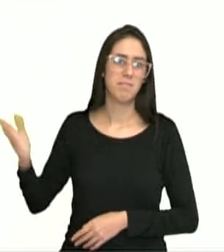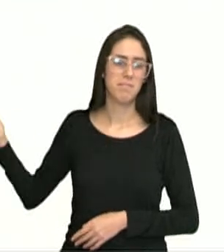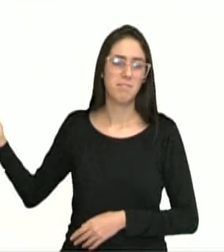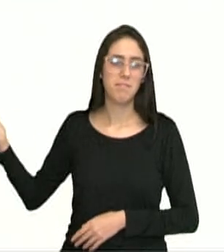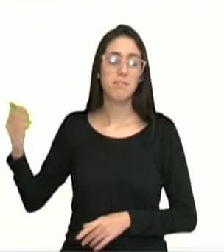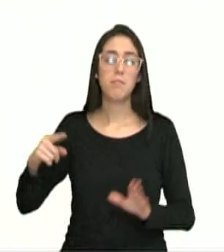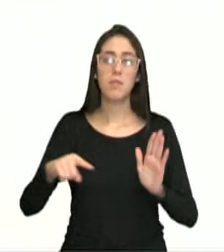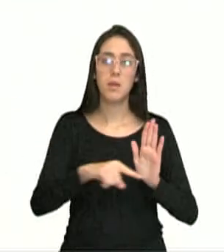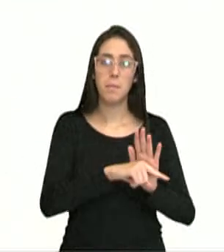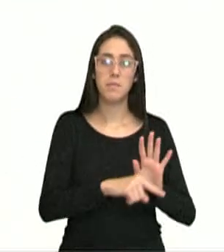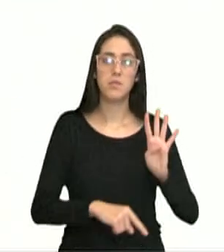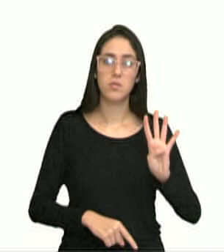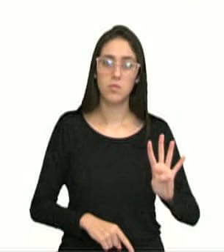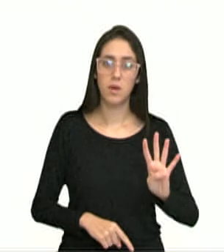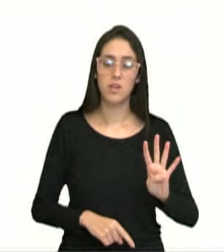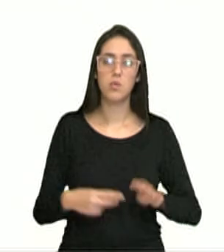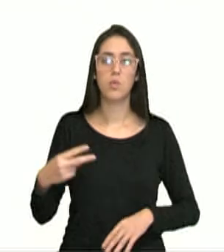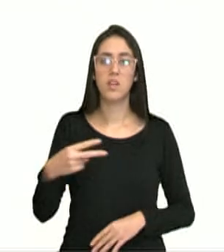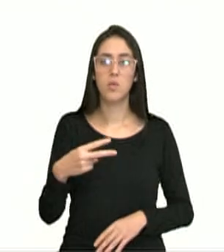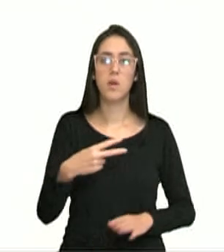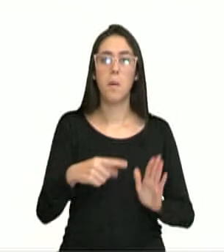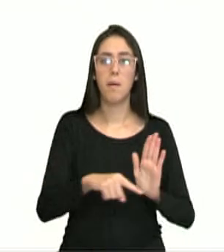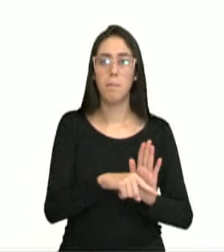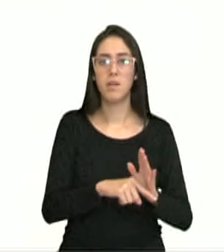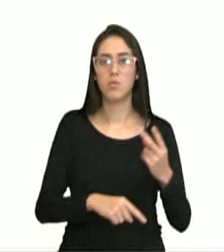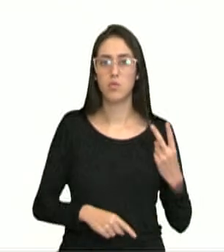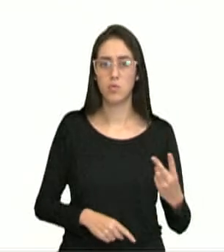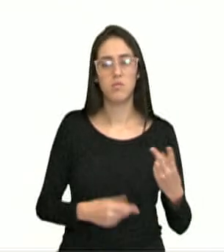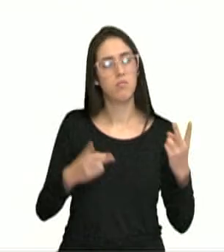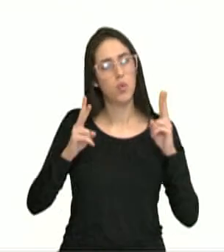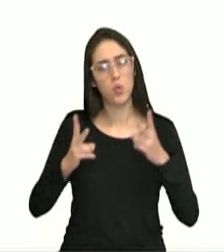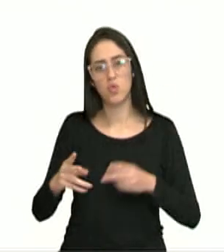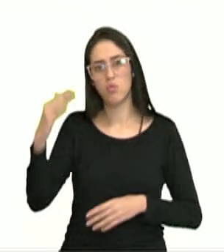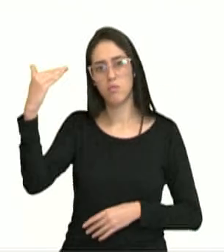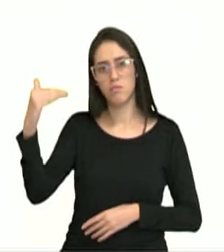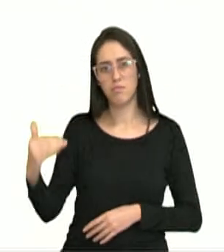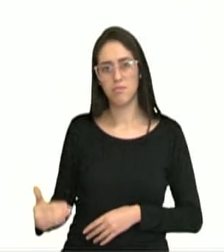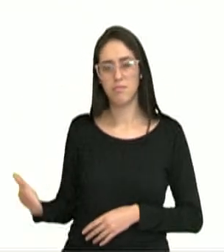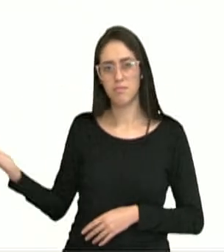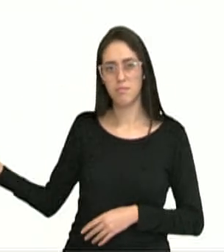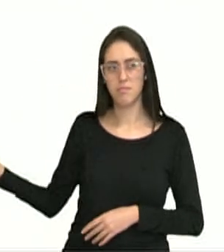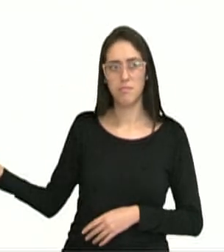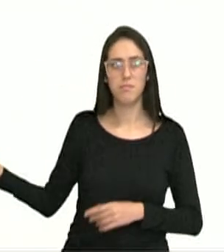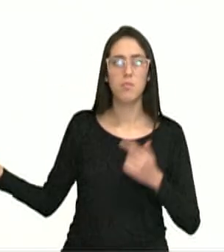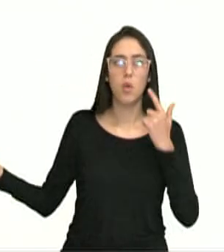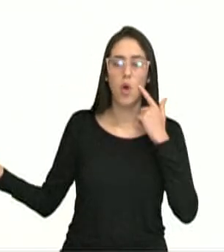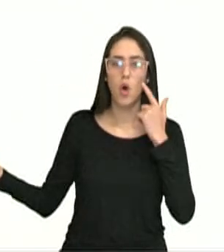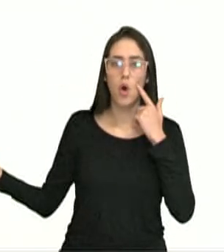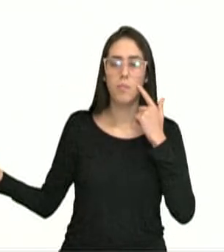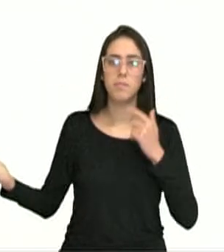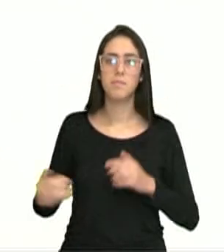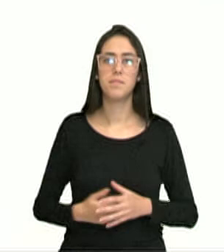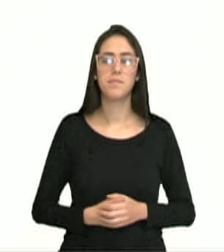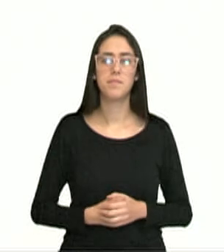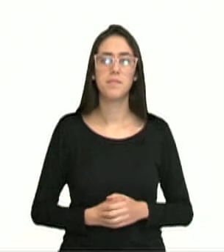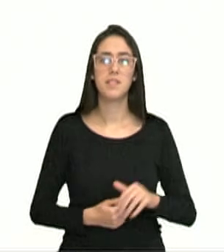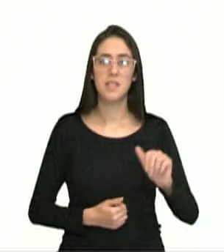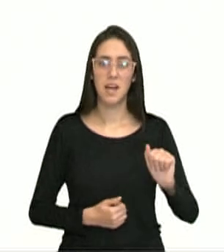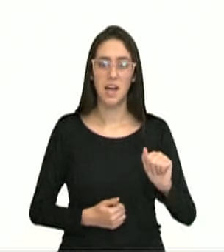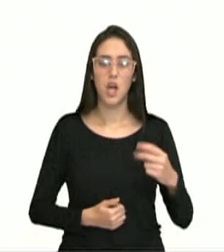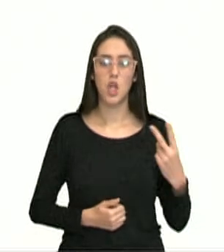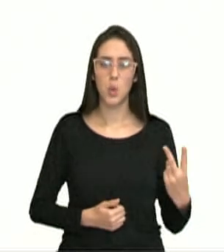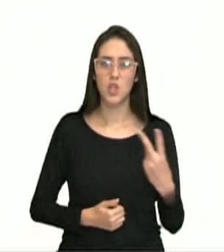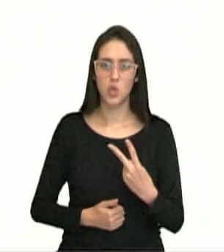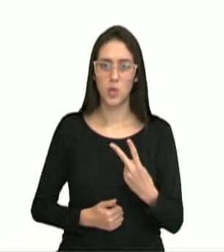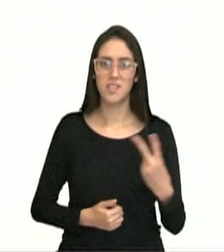menos 4 igual a menos 2. E assim sucessivamente. Vamos pegar esse aqui, ó. Segunda linha, segunda